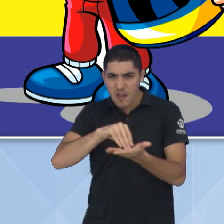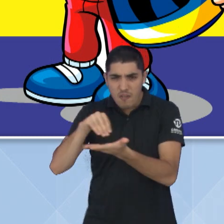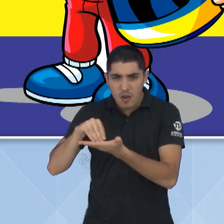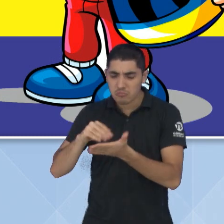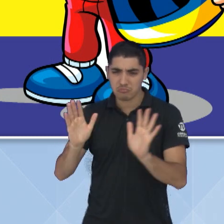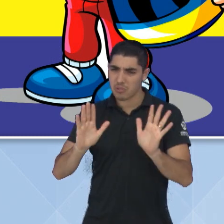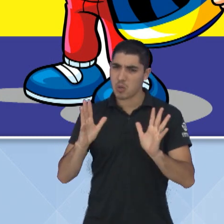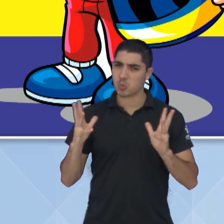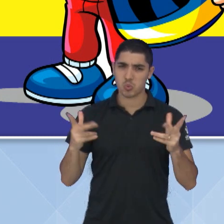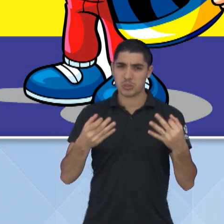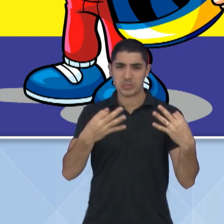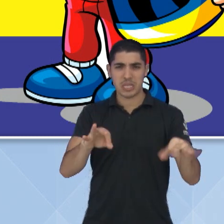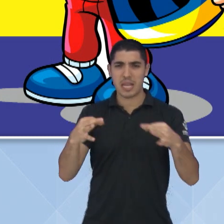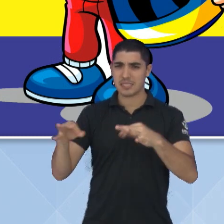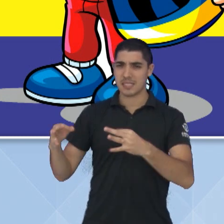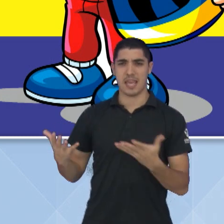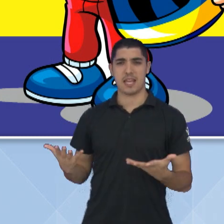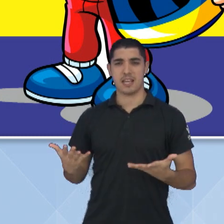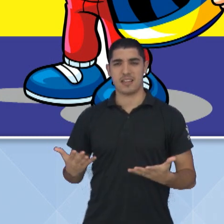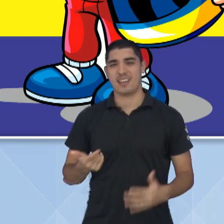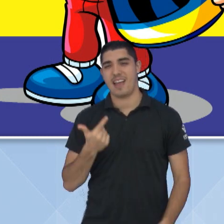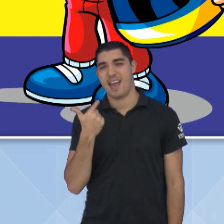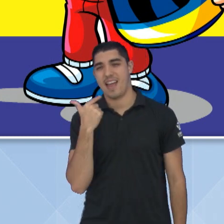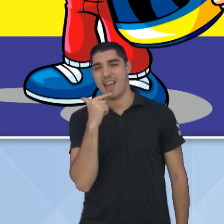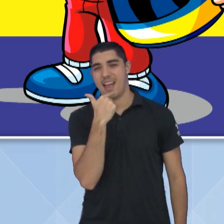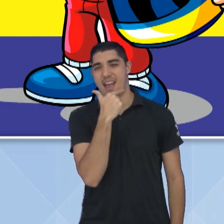sob controle.